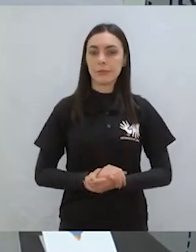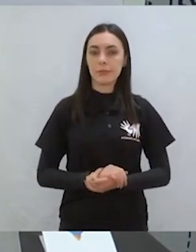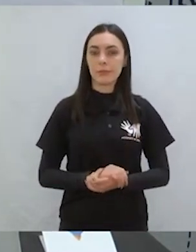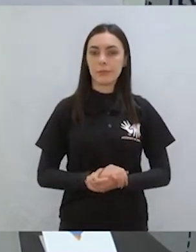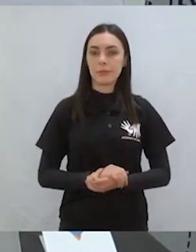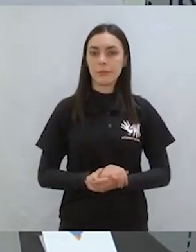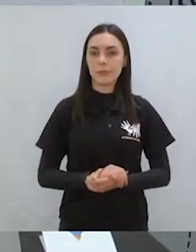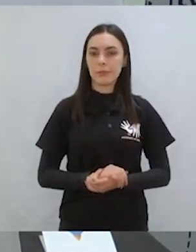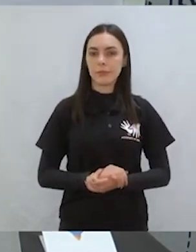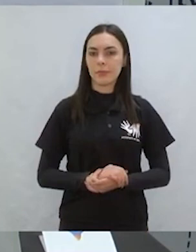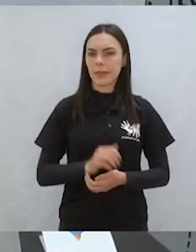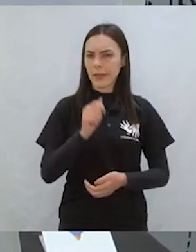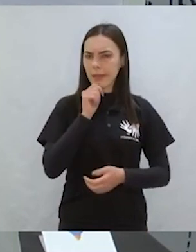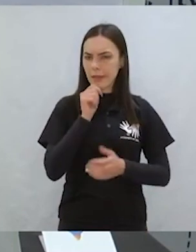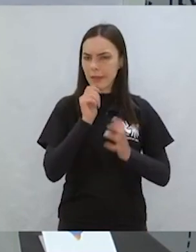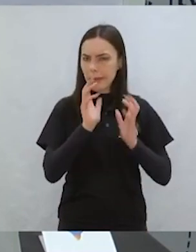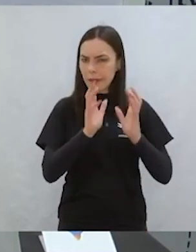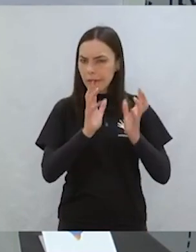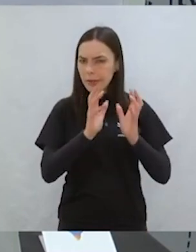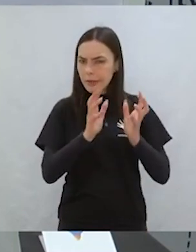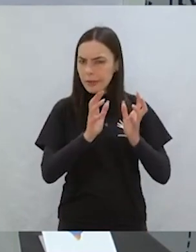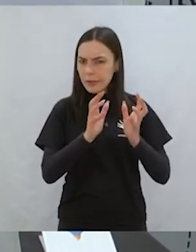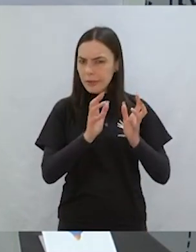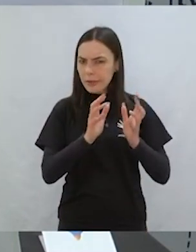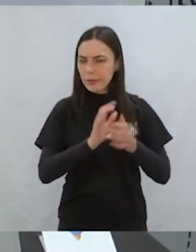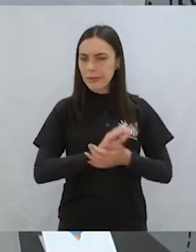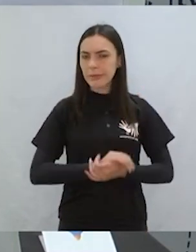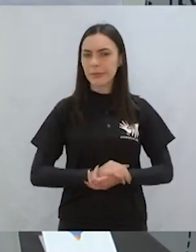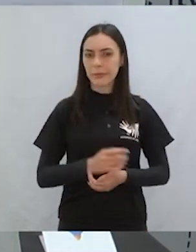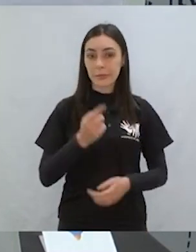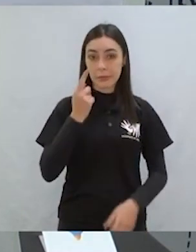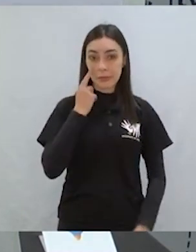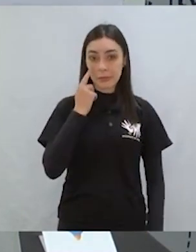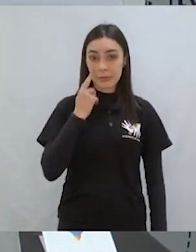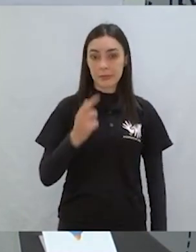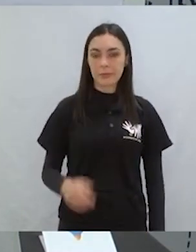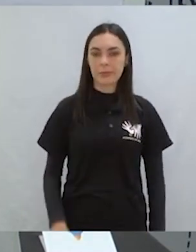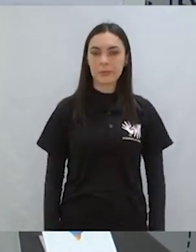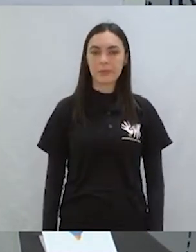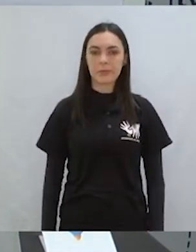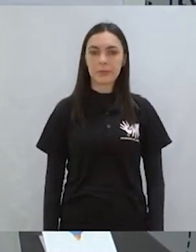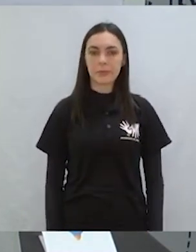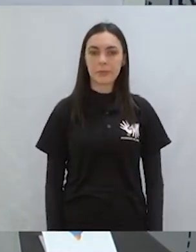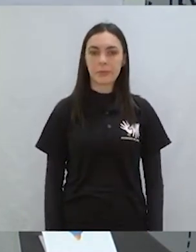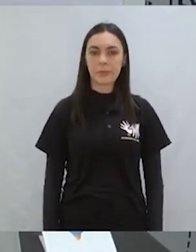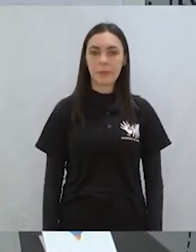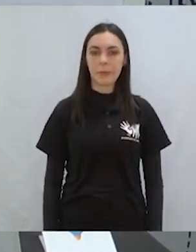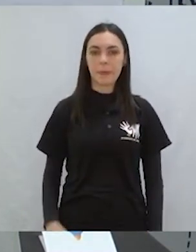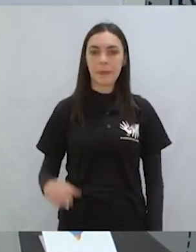C? Será que eu ainda tenho bola? Vamos ler?